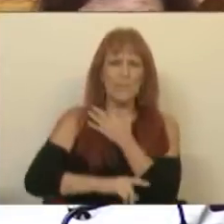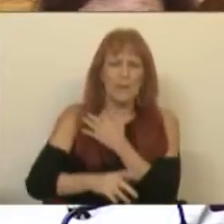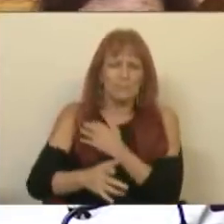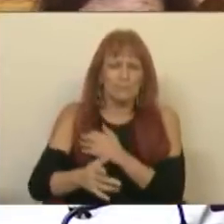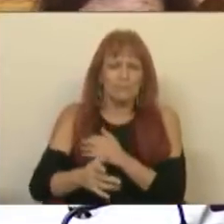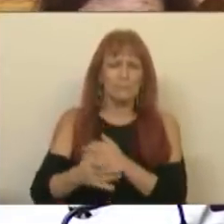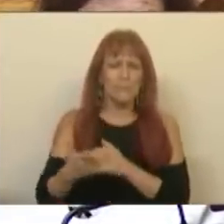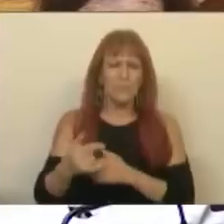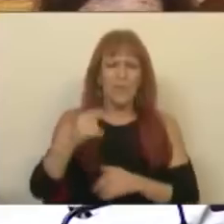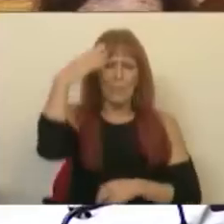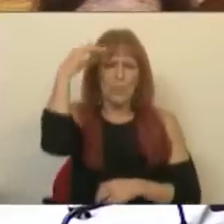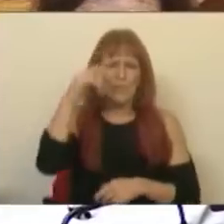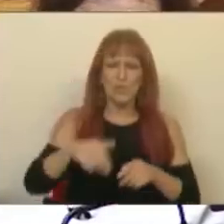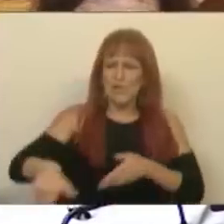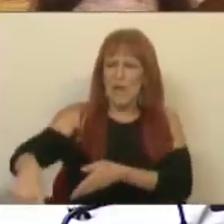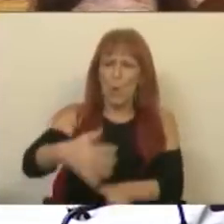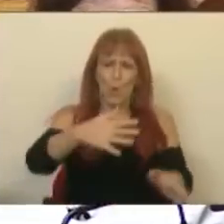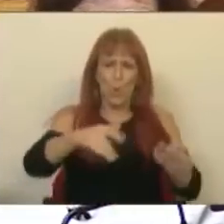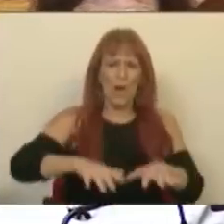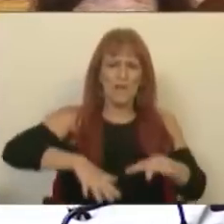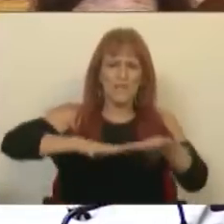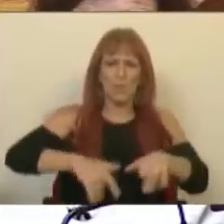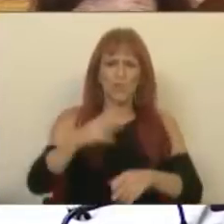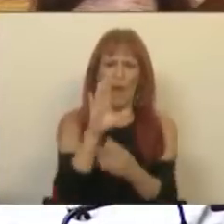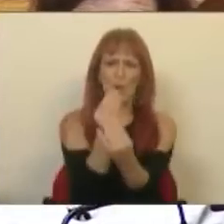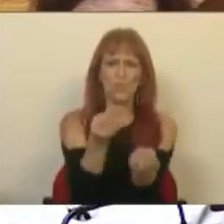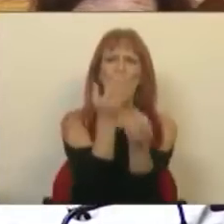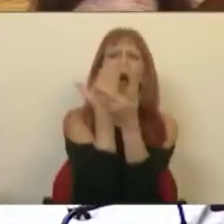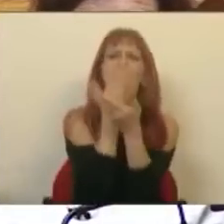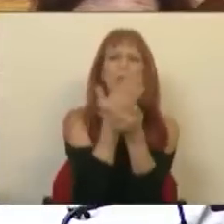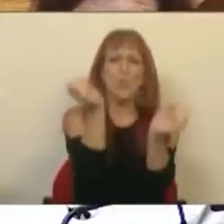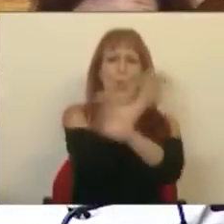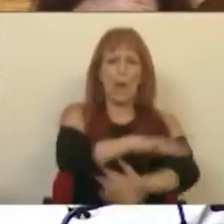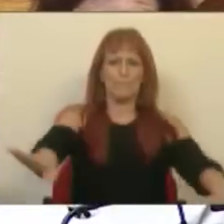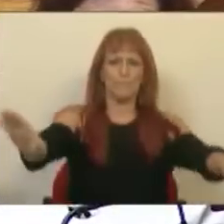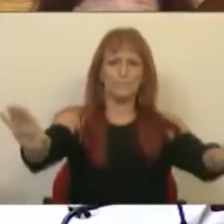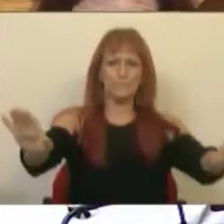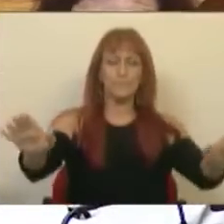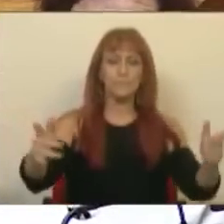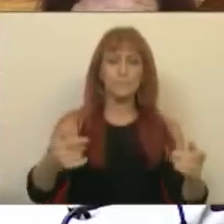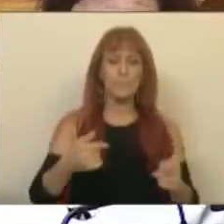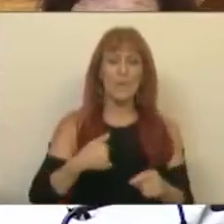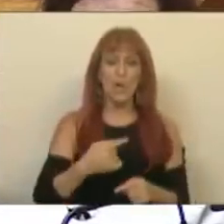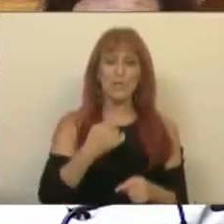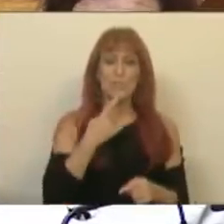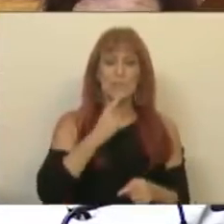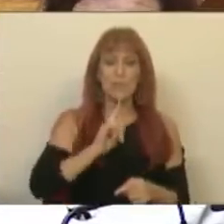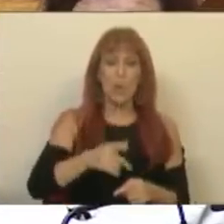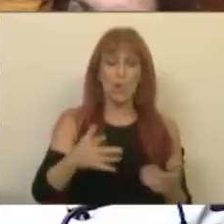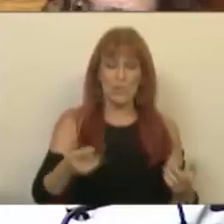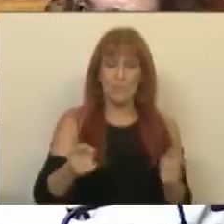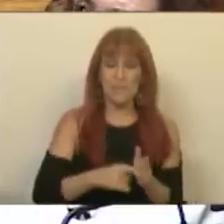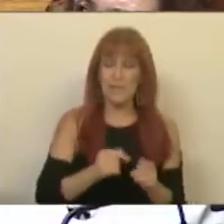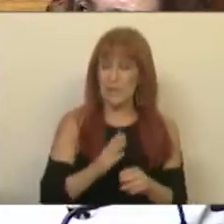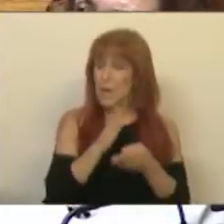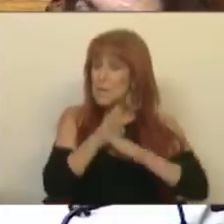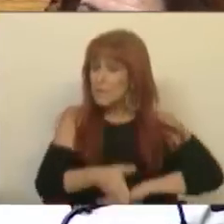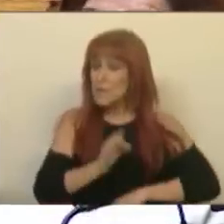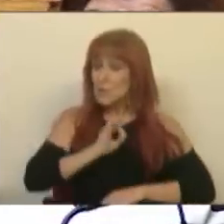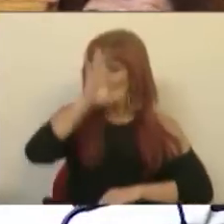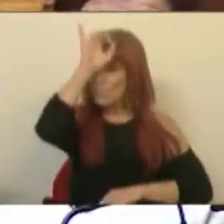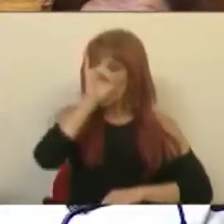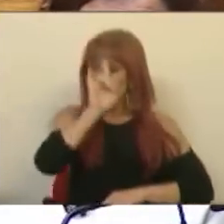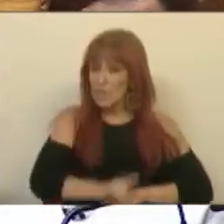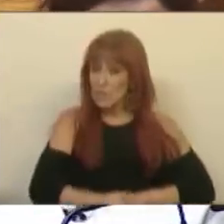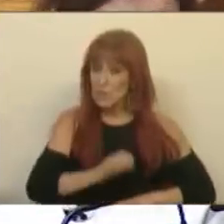primeiro-ministro é os professores na rua e os alunos sem alvos e aquilo que nós percebemos é que é preciso uma intervenção do seu